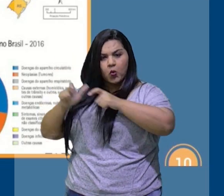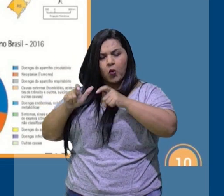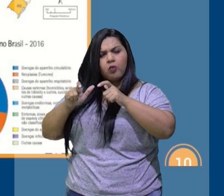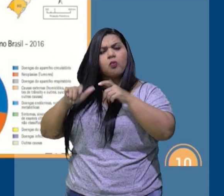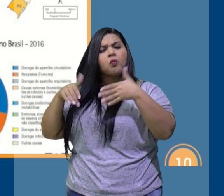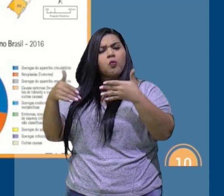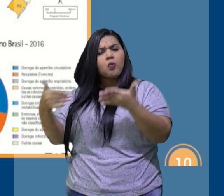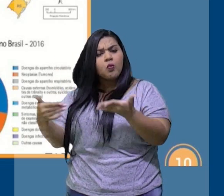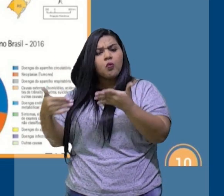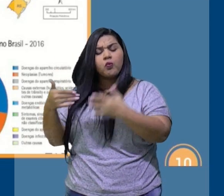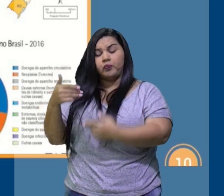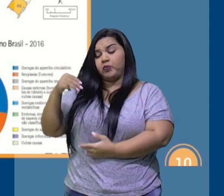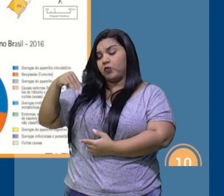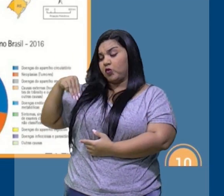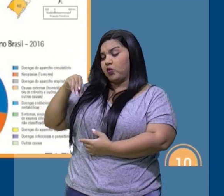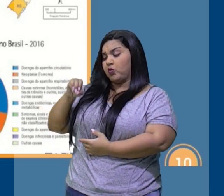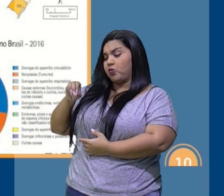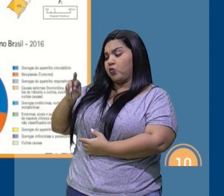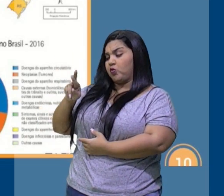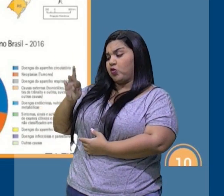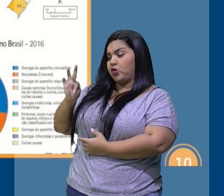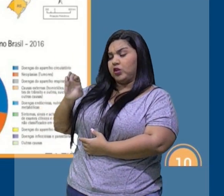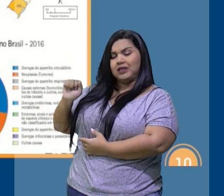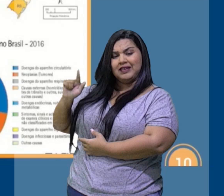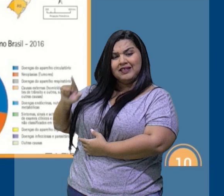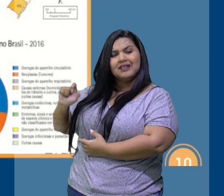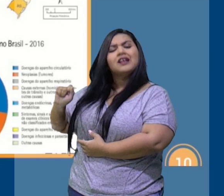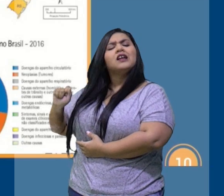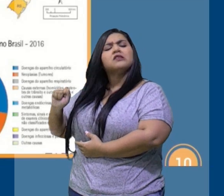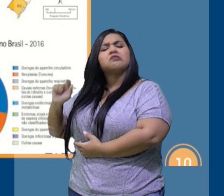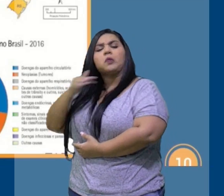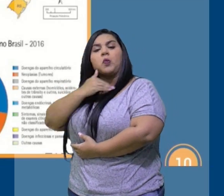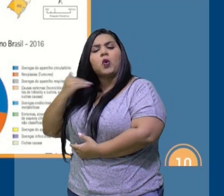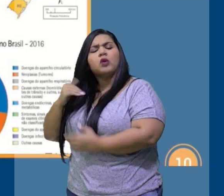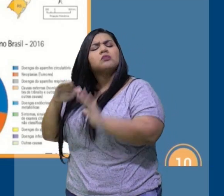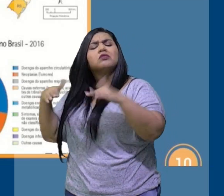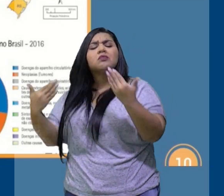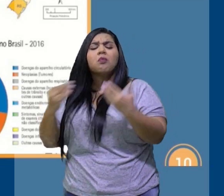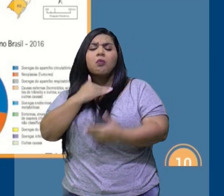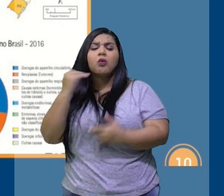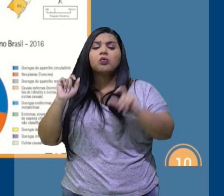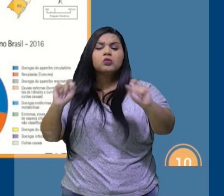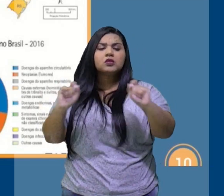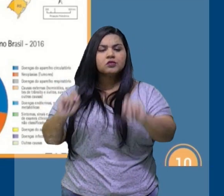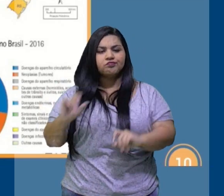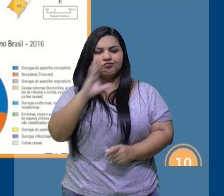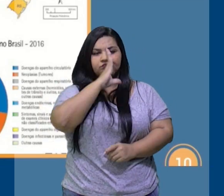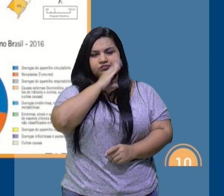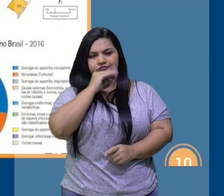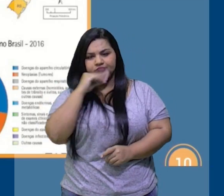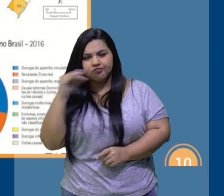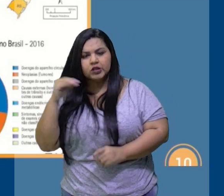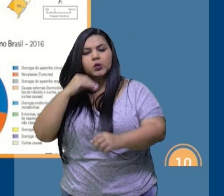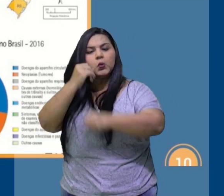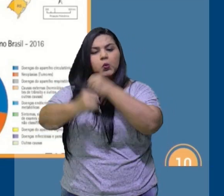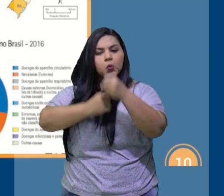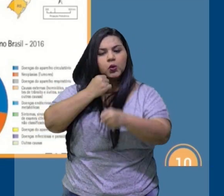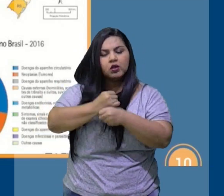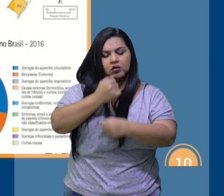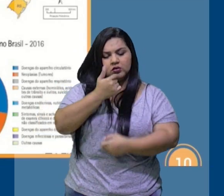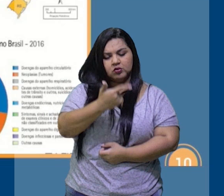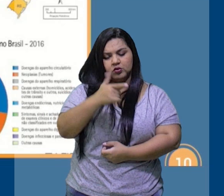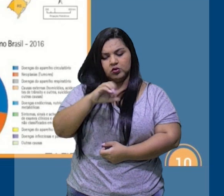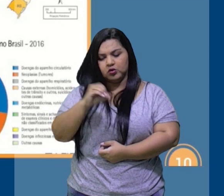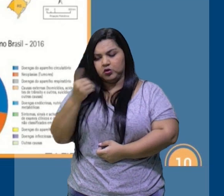subtítulo, né? Mortalidade infantil e aqui, olha, no ano de 2015, né? Então,